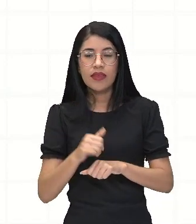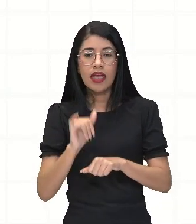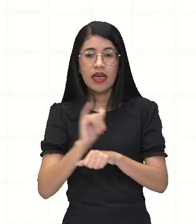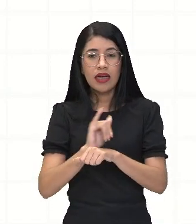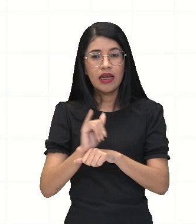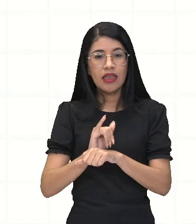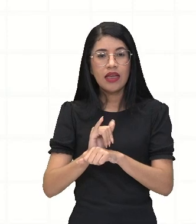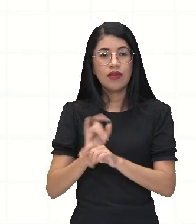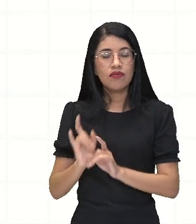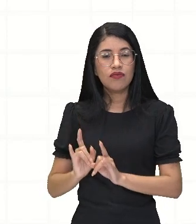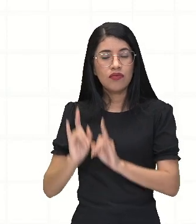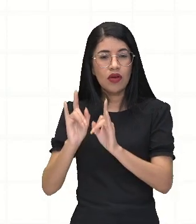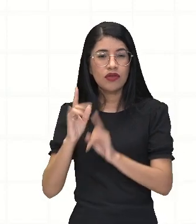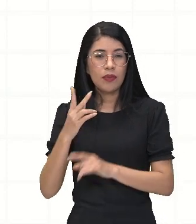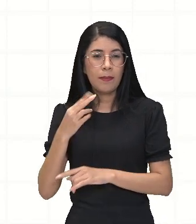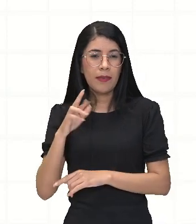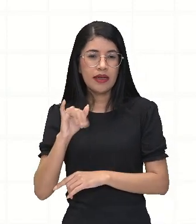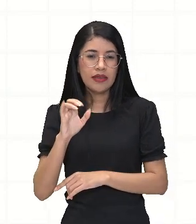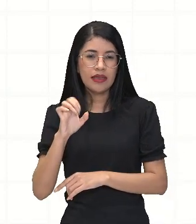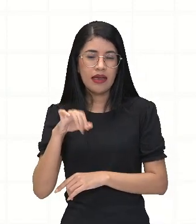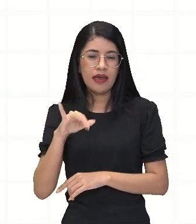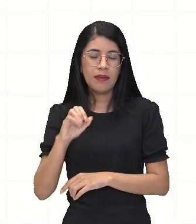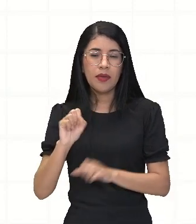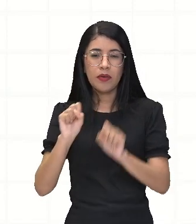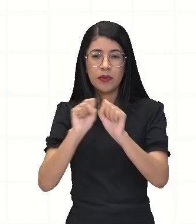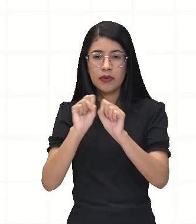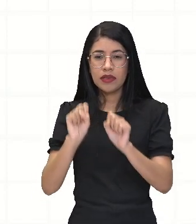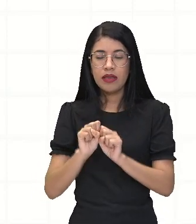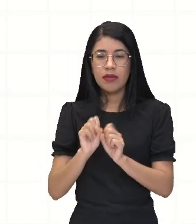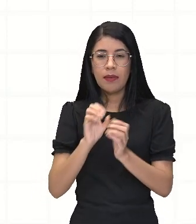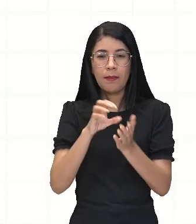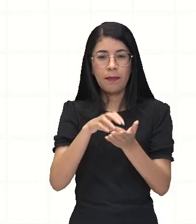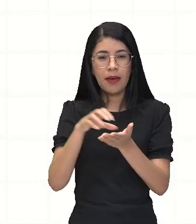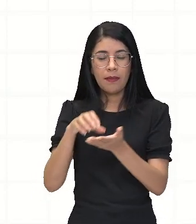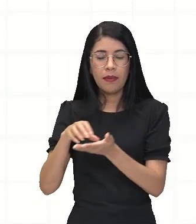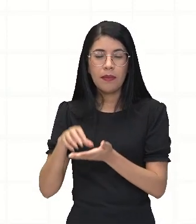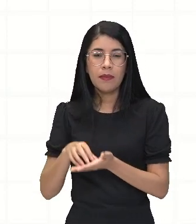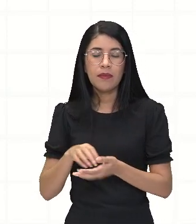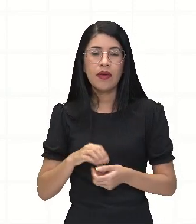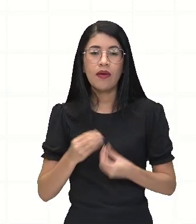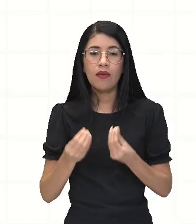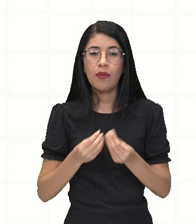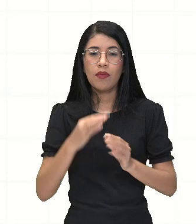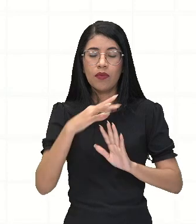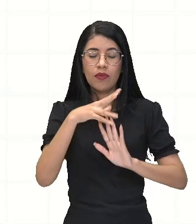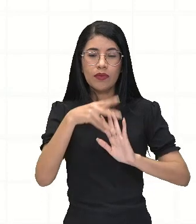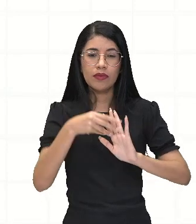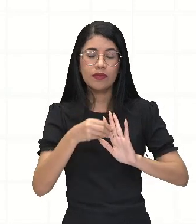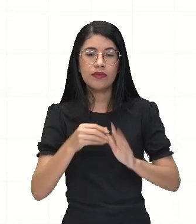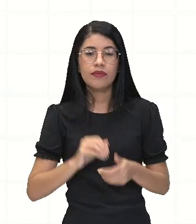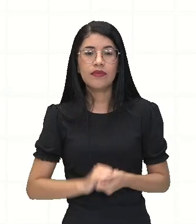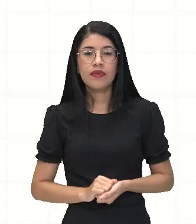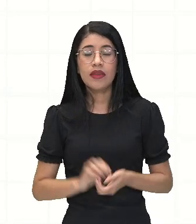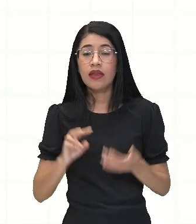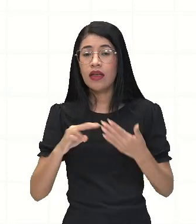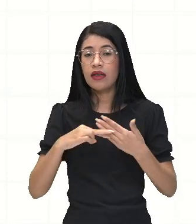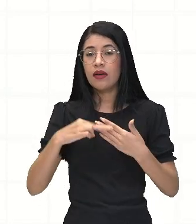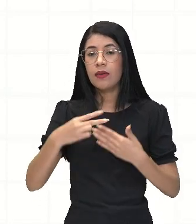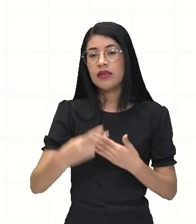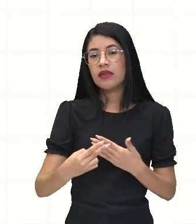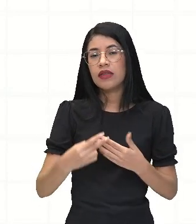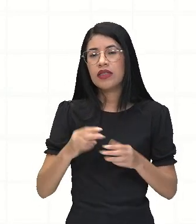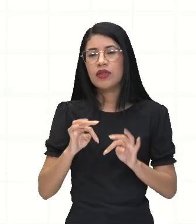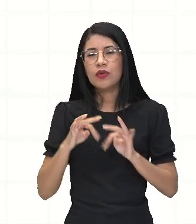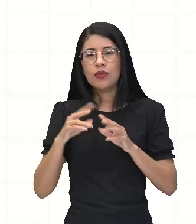do Presépio e o sistema de capitães de aldeia na Amazônia colonial. Qual foi o resultado de todo esse